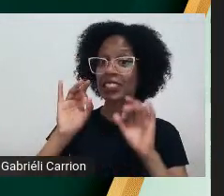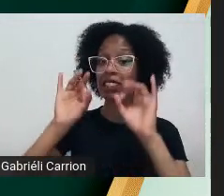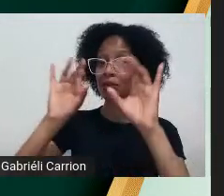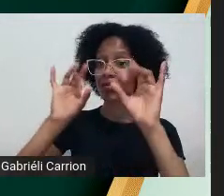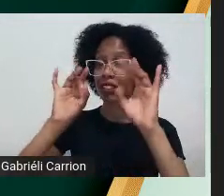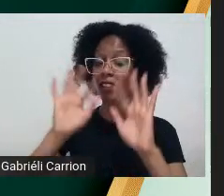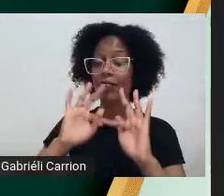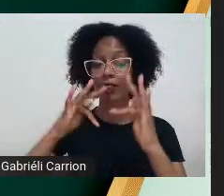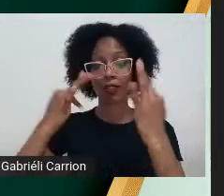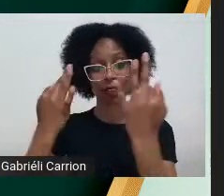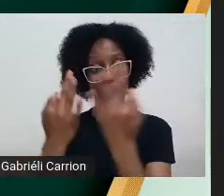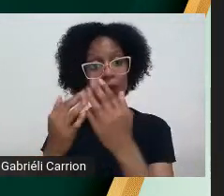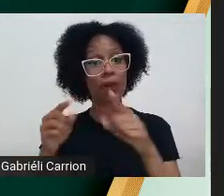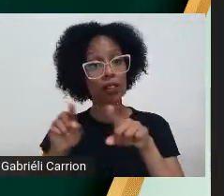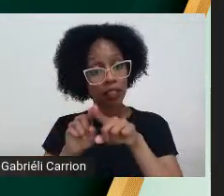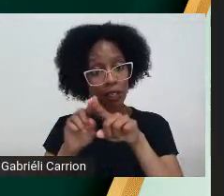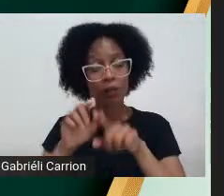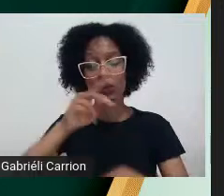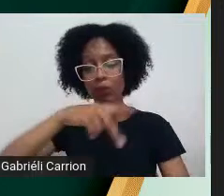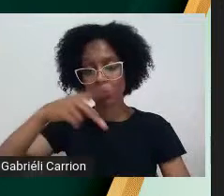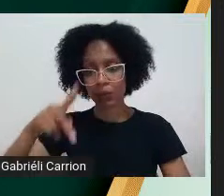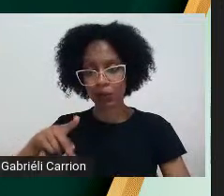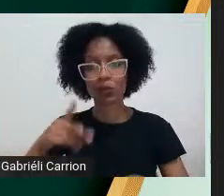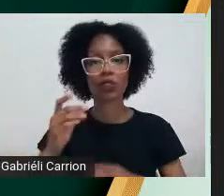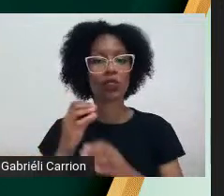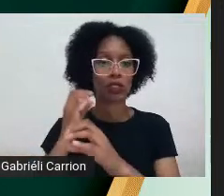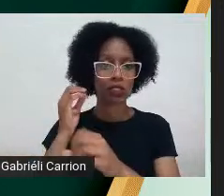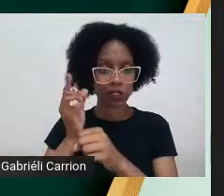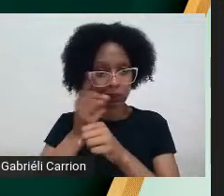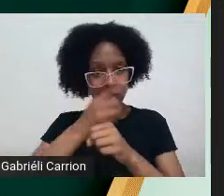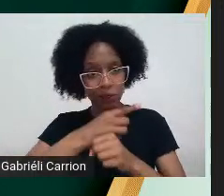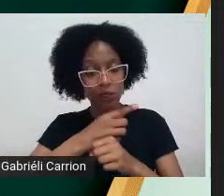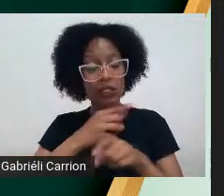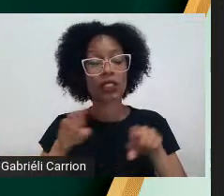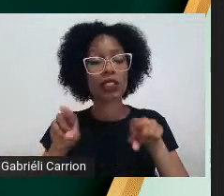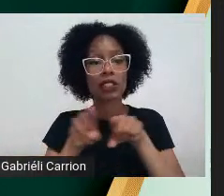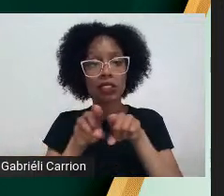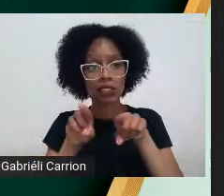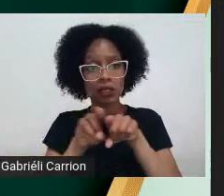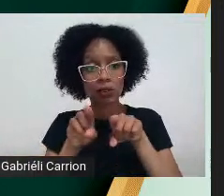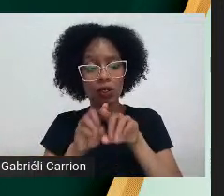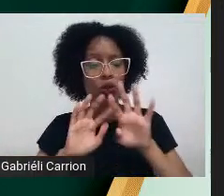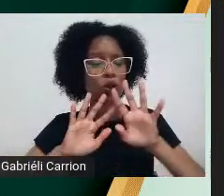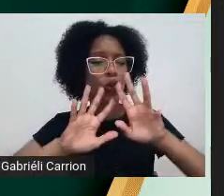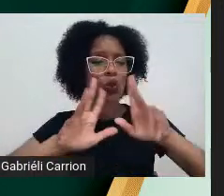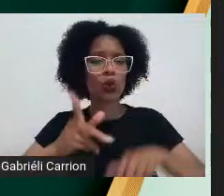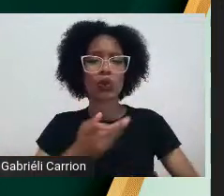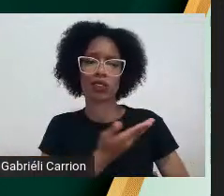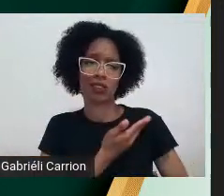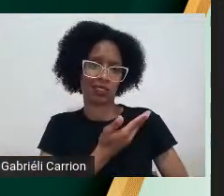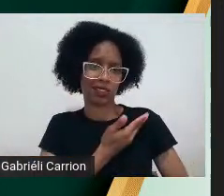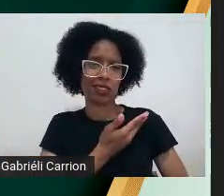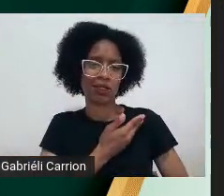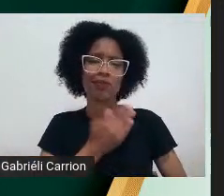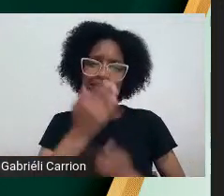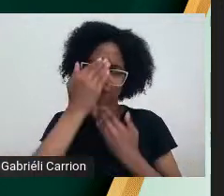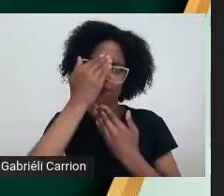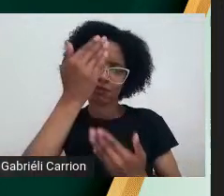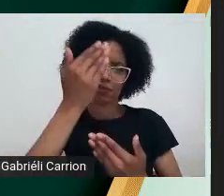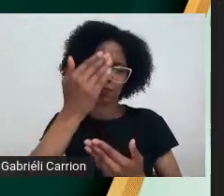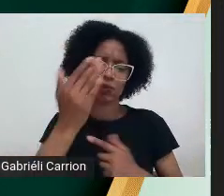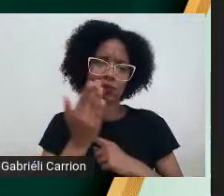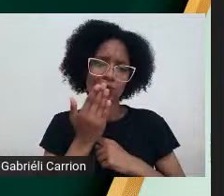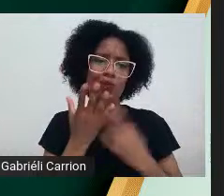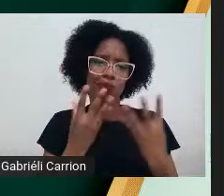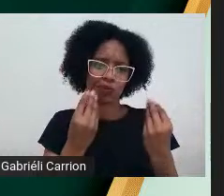família, a todos os professores do curso de Engenharia de Agrimensura, a todos os meus amigos que me ajudaram bastante. Obrigado, agradeço.